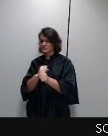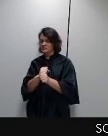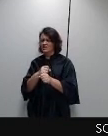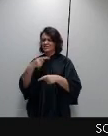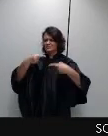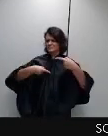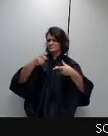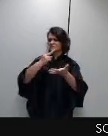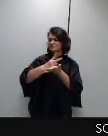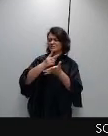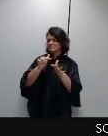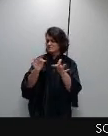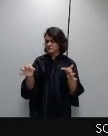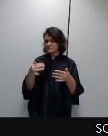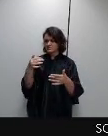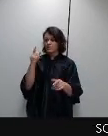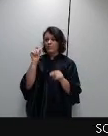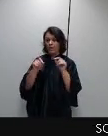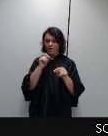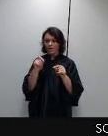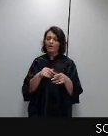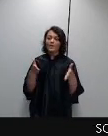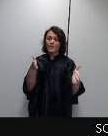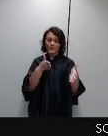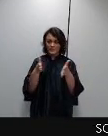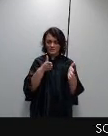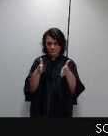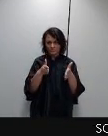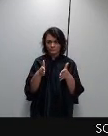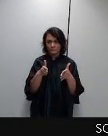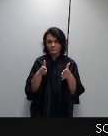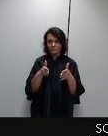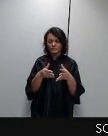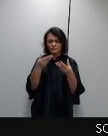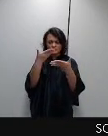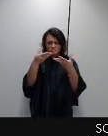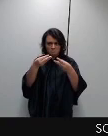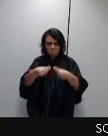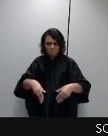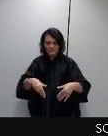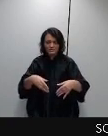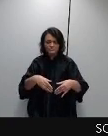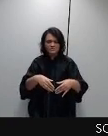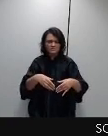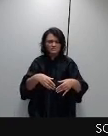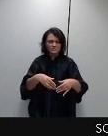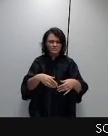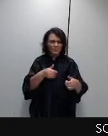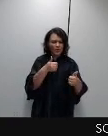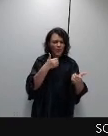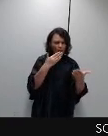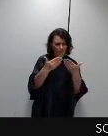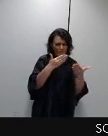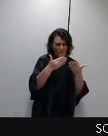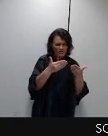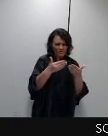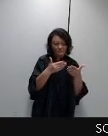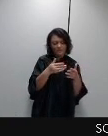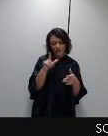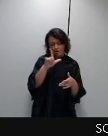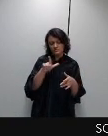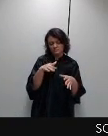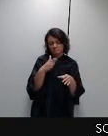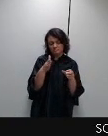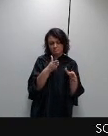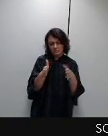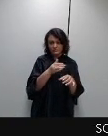simples esse prazo decadencial alcança ou não aqueles o novo prazo por Óbvio de 10 anos